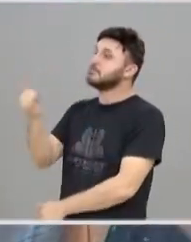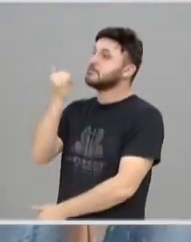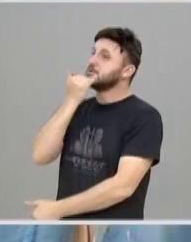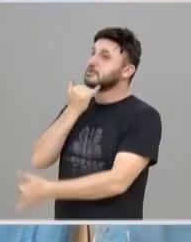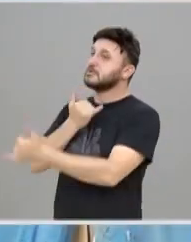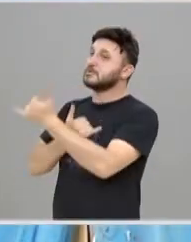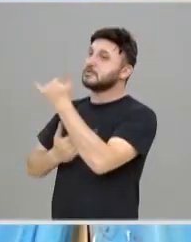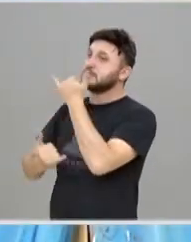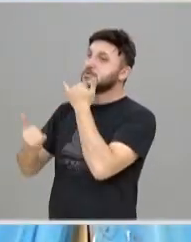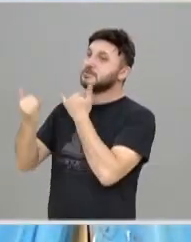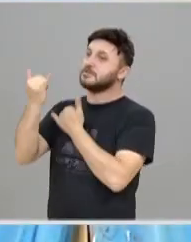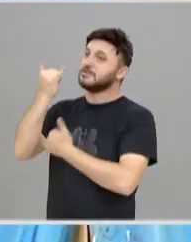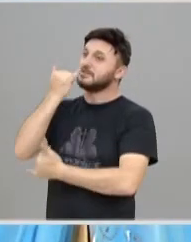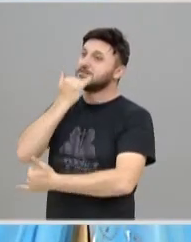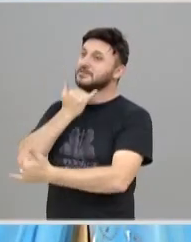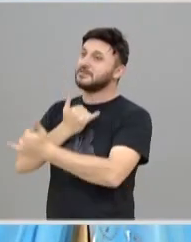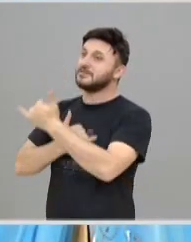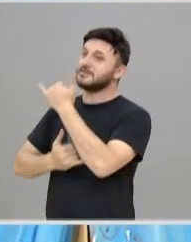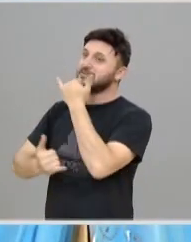pedir perdão.